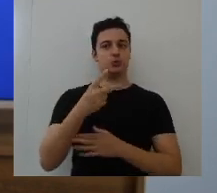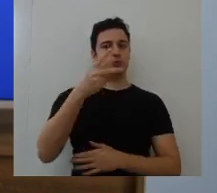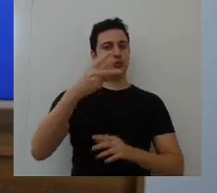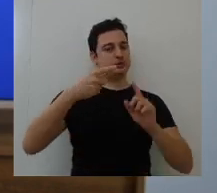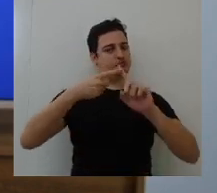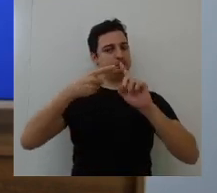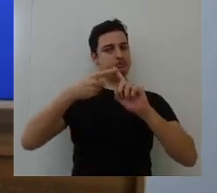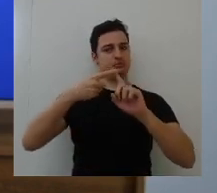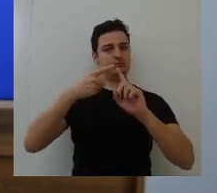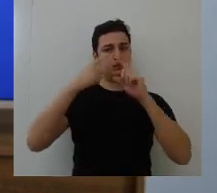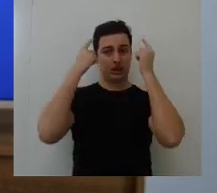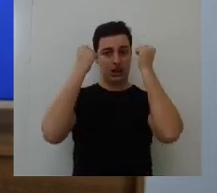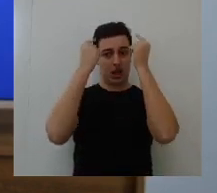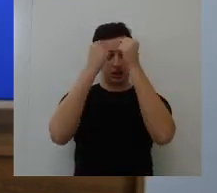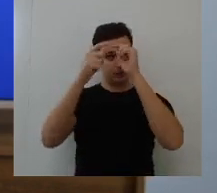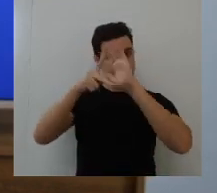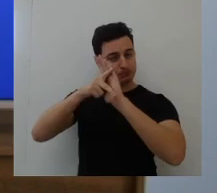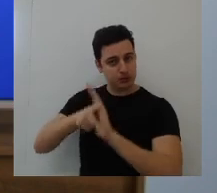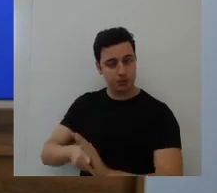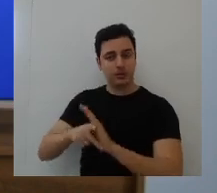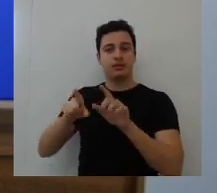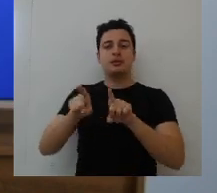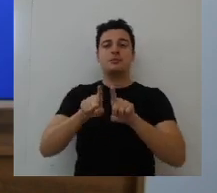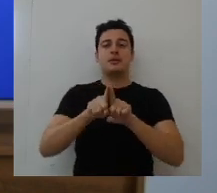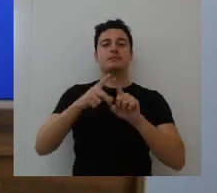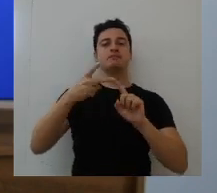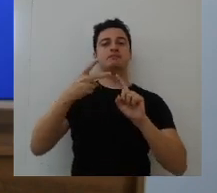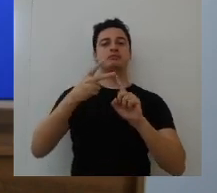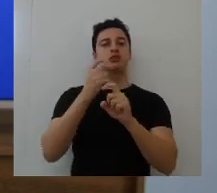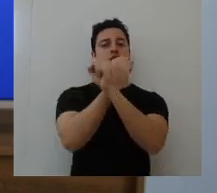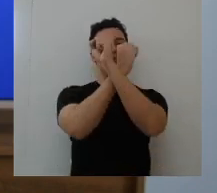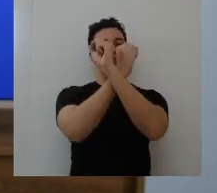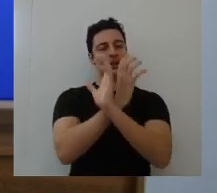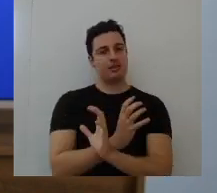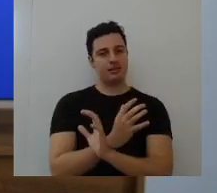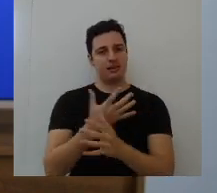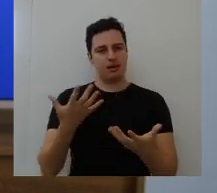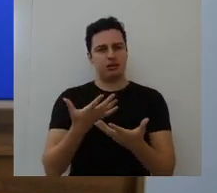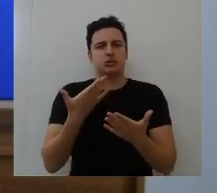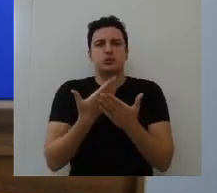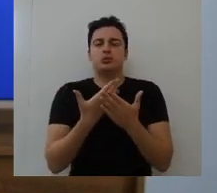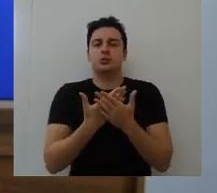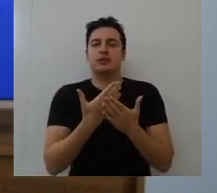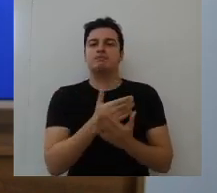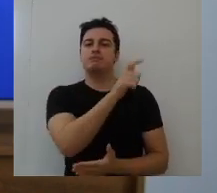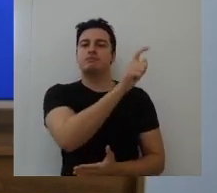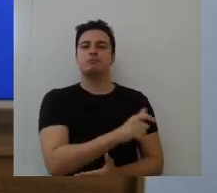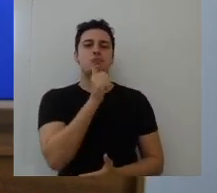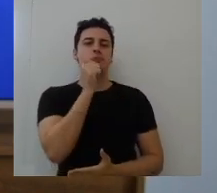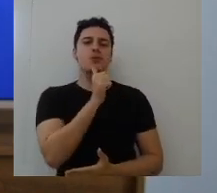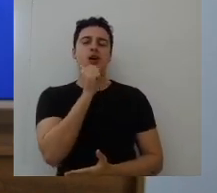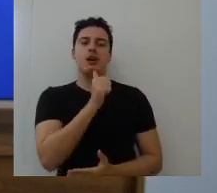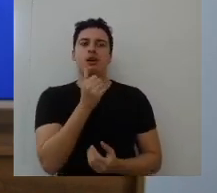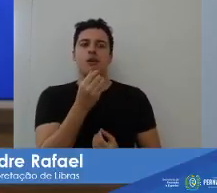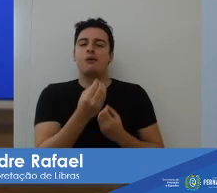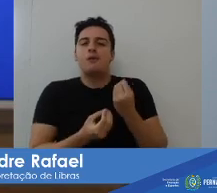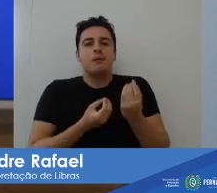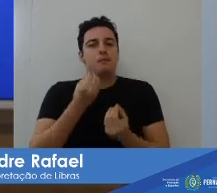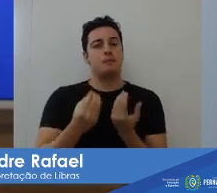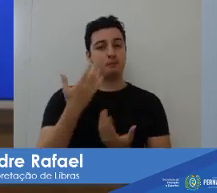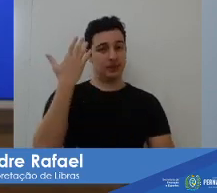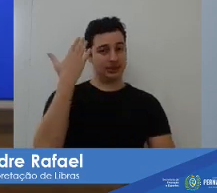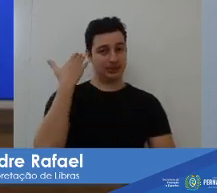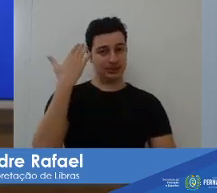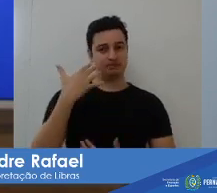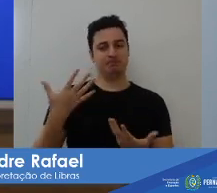Esparta. Ou seja, nós vamos fazer uma diferenciação, qual era a visão com relação à questão feminina dentro dessas duas